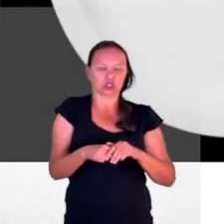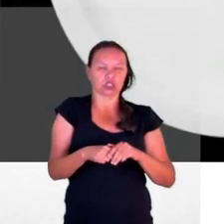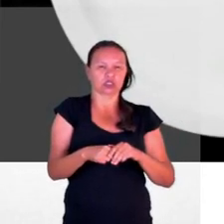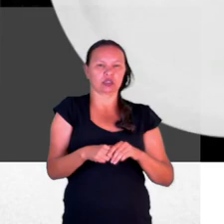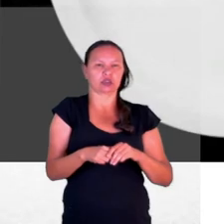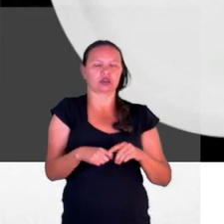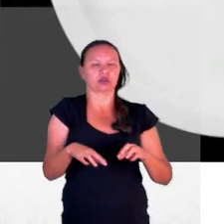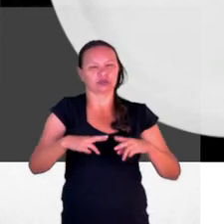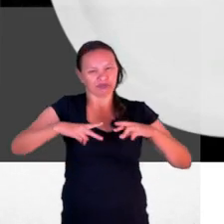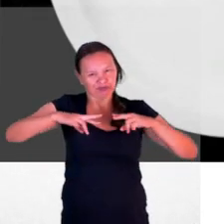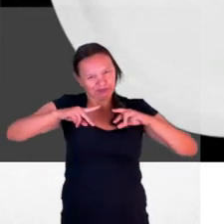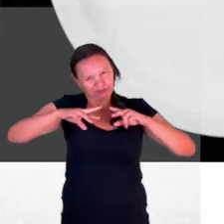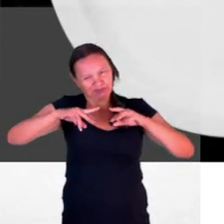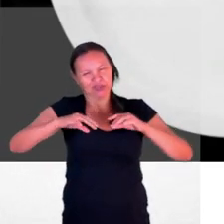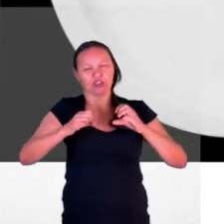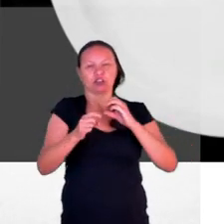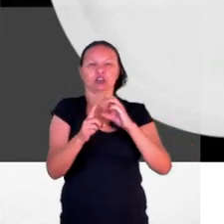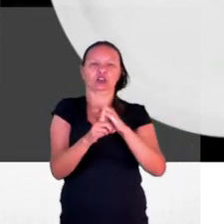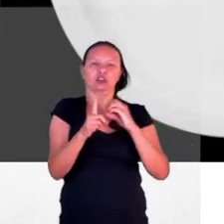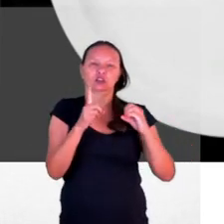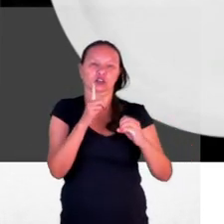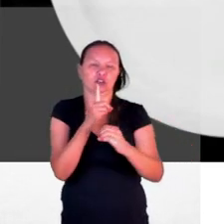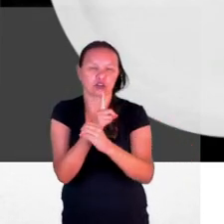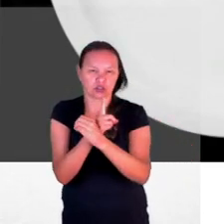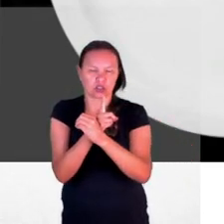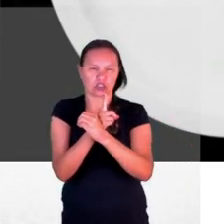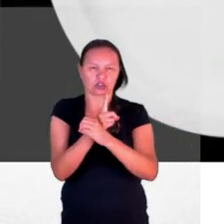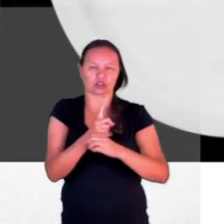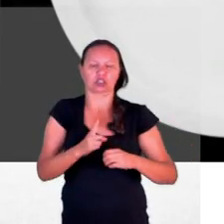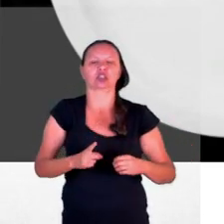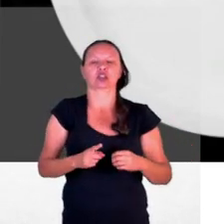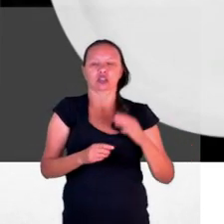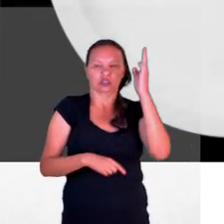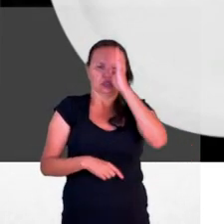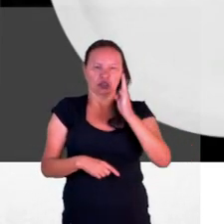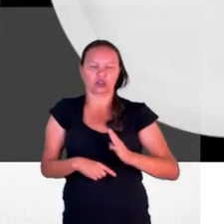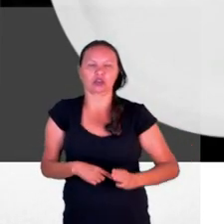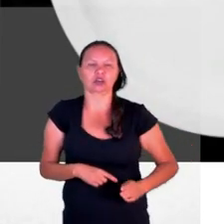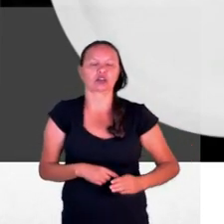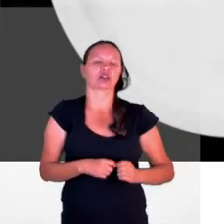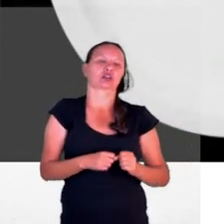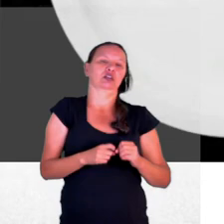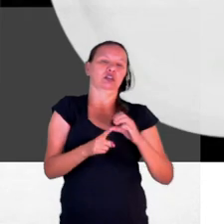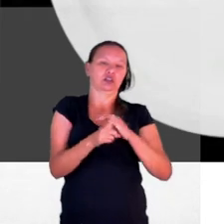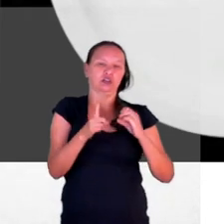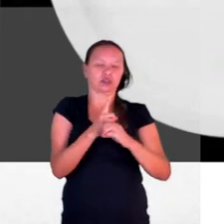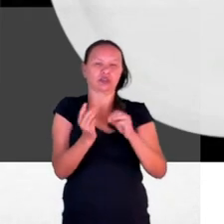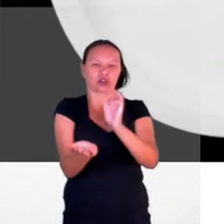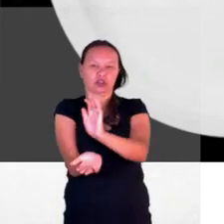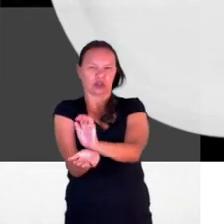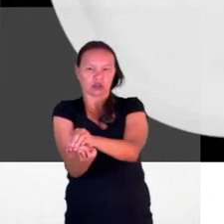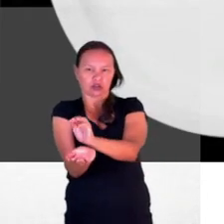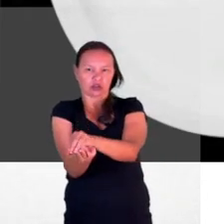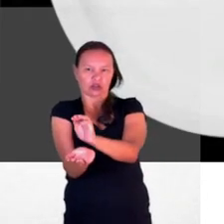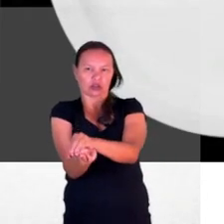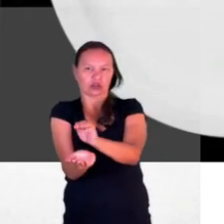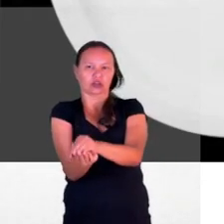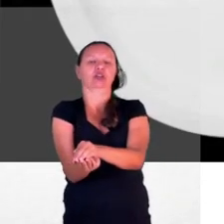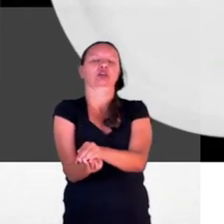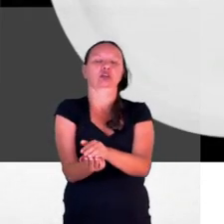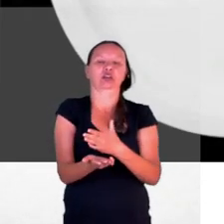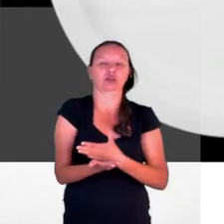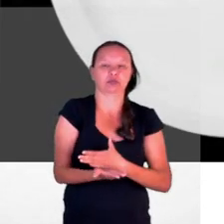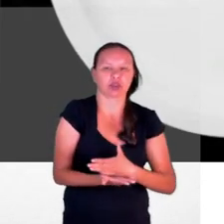desigualdade na na sociedade na sociedade brasileira não diferente na sociedade Pernambucana e eu a partir da